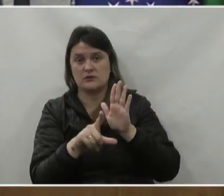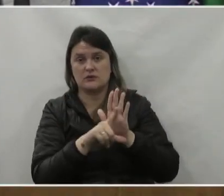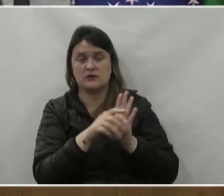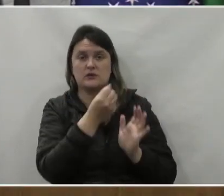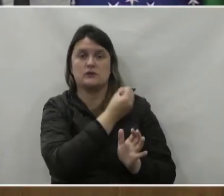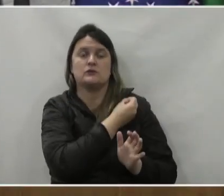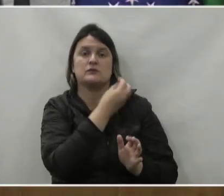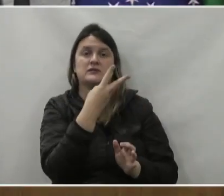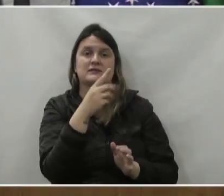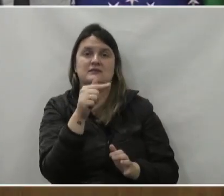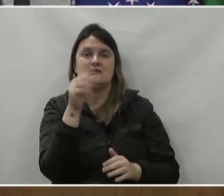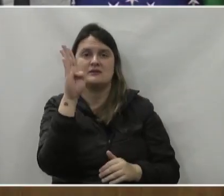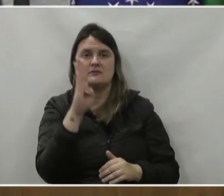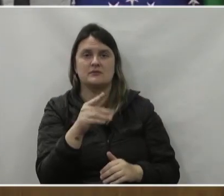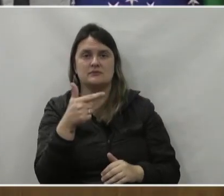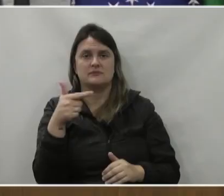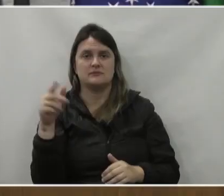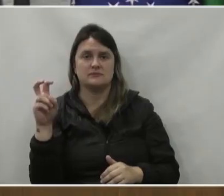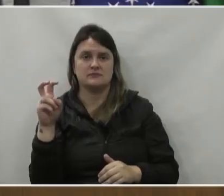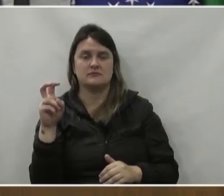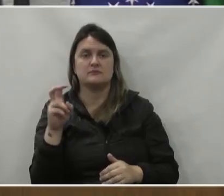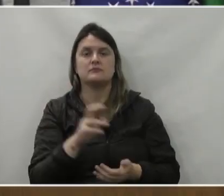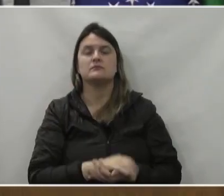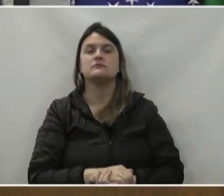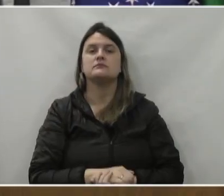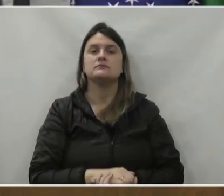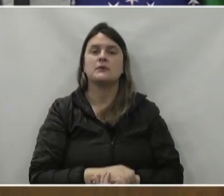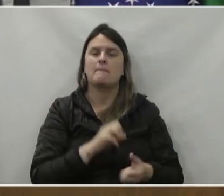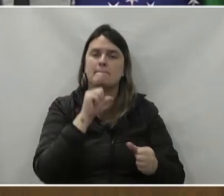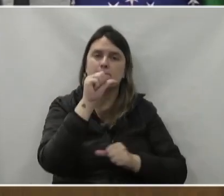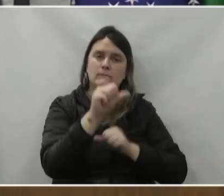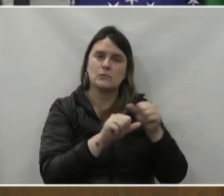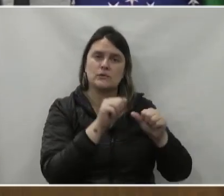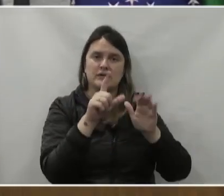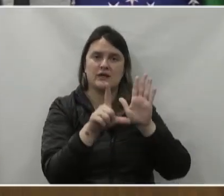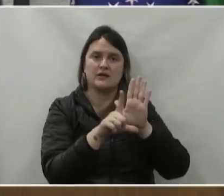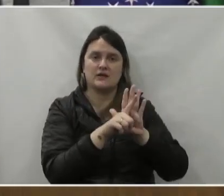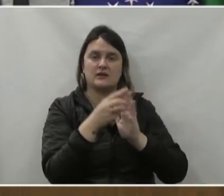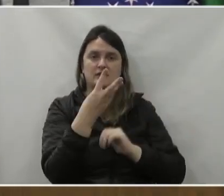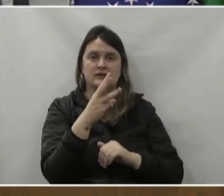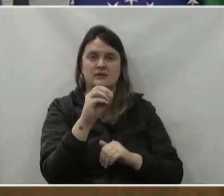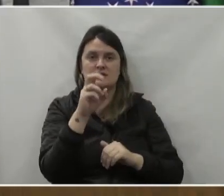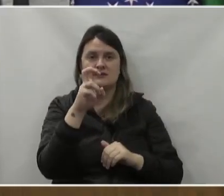ordinária número 37/2025. Altera a Lei Municipal número